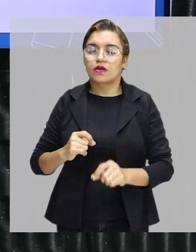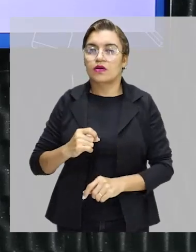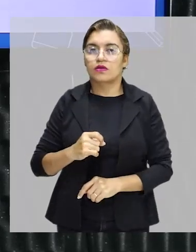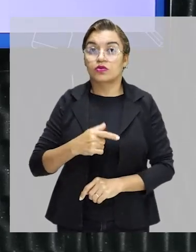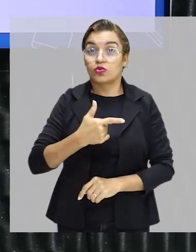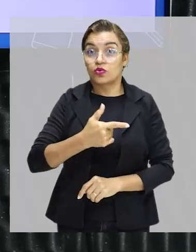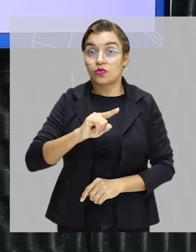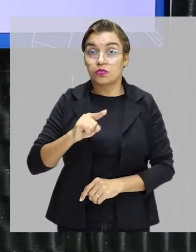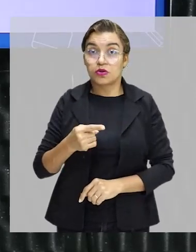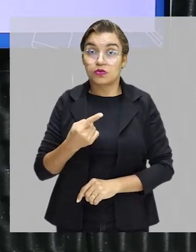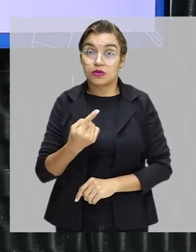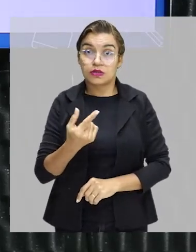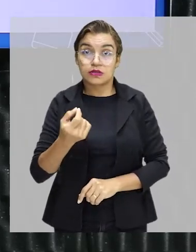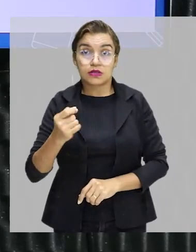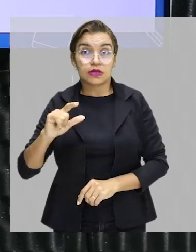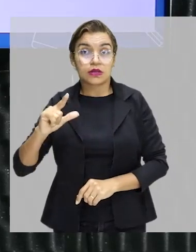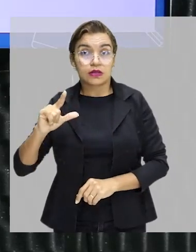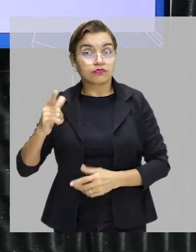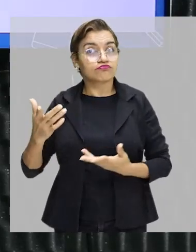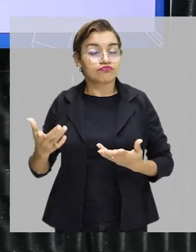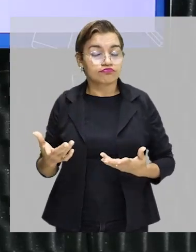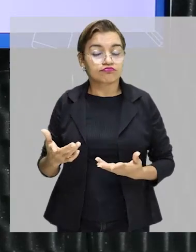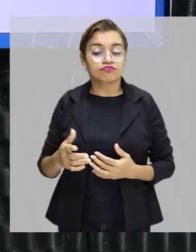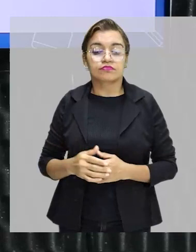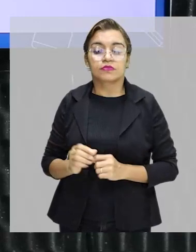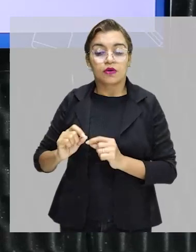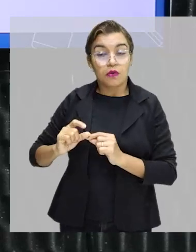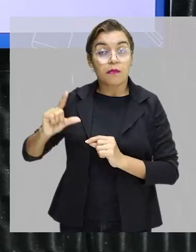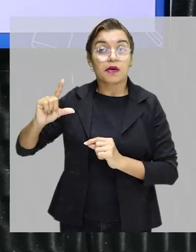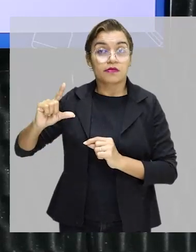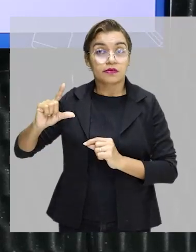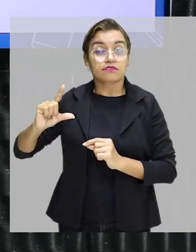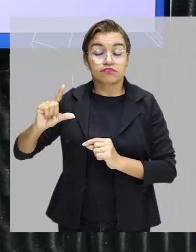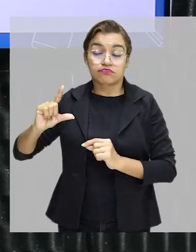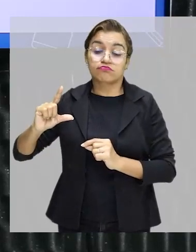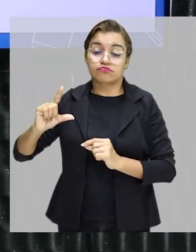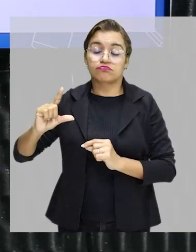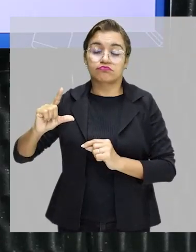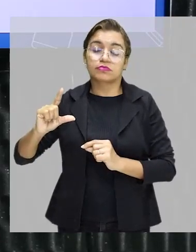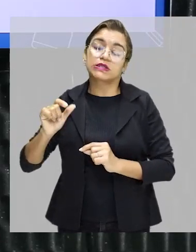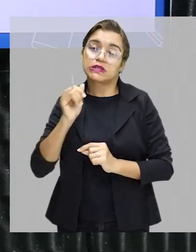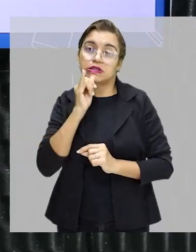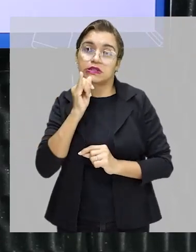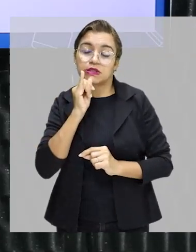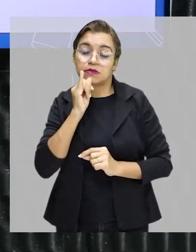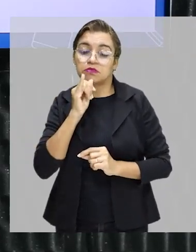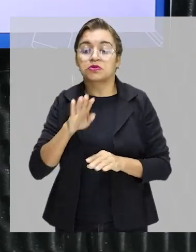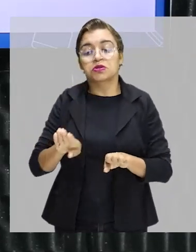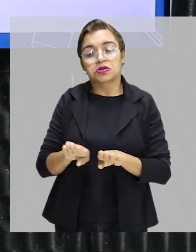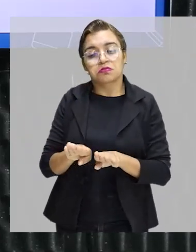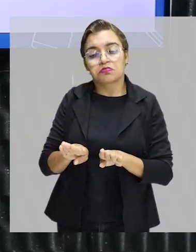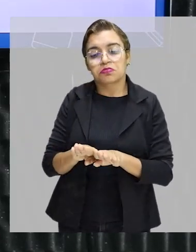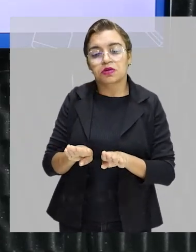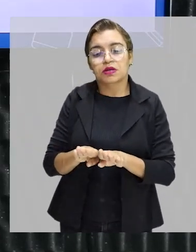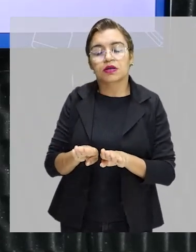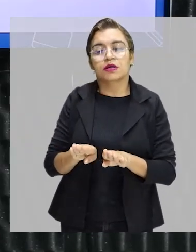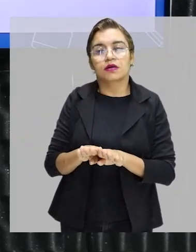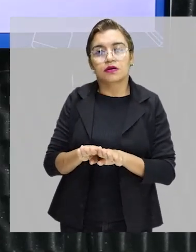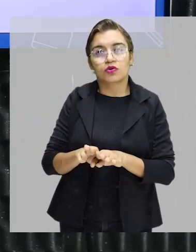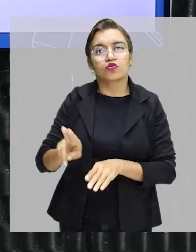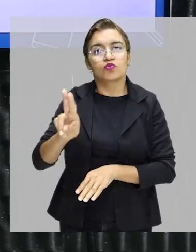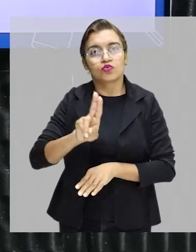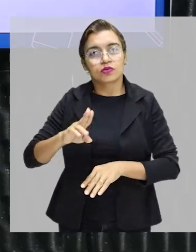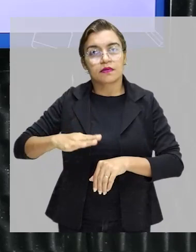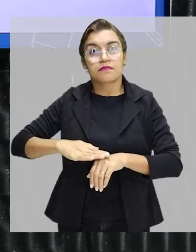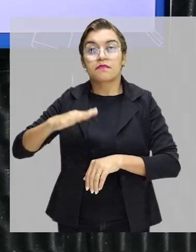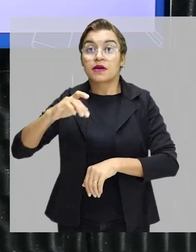2.100 litros, ok? Então, vai aumentar um pouco mais e aí vai dar para racionar por mais tempo,